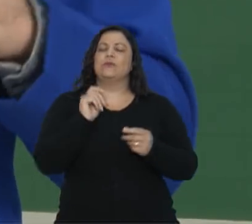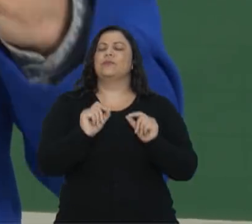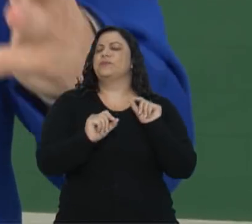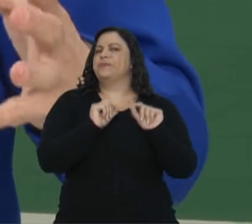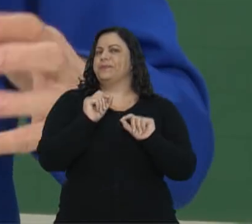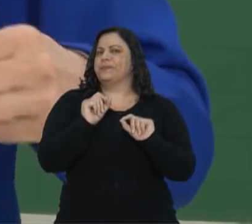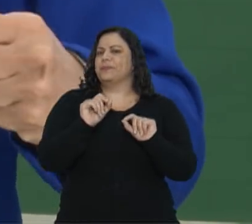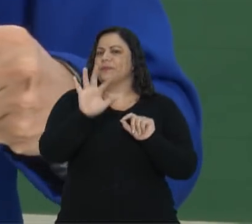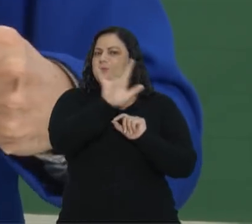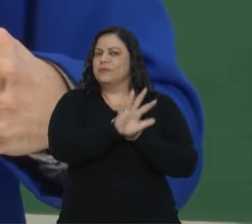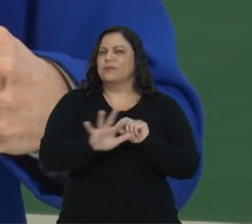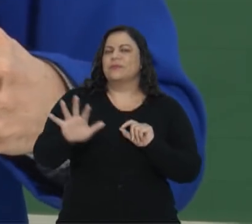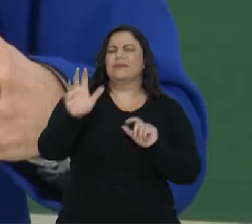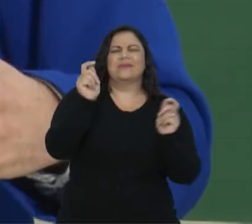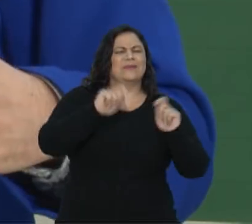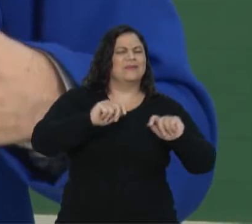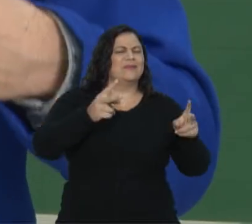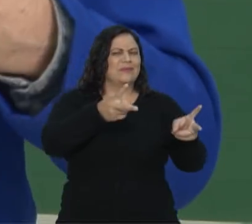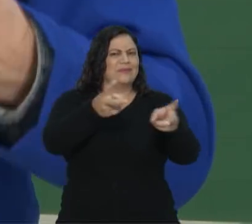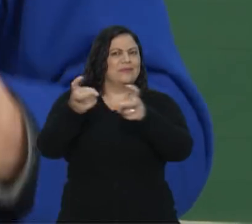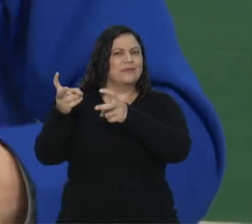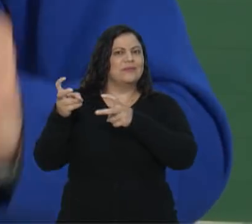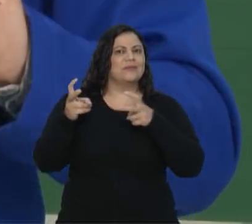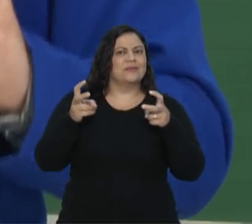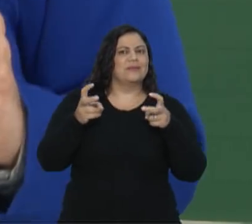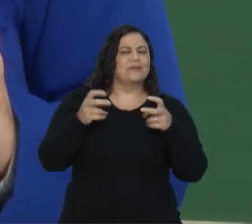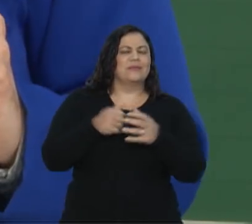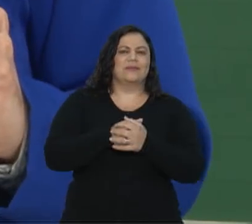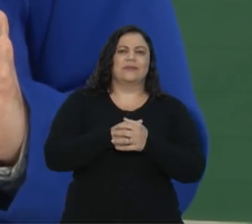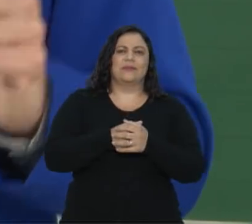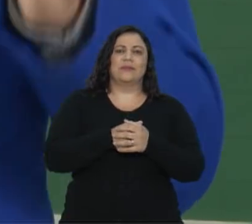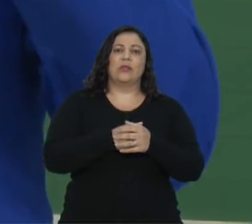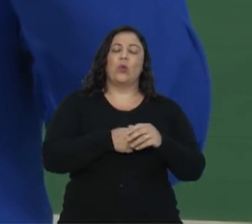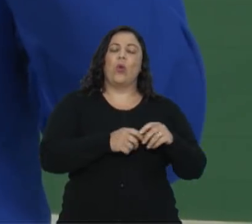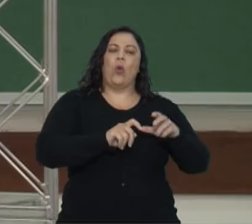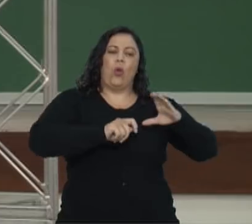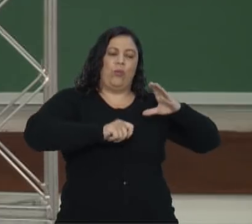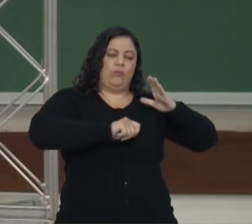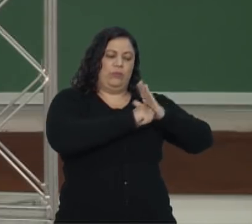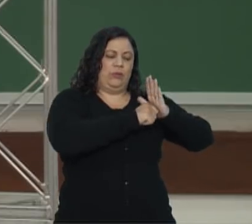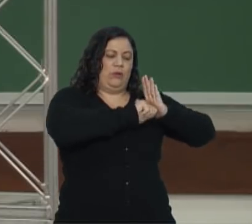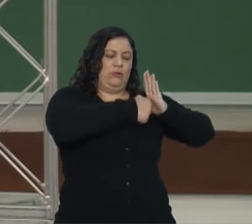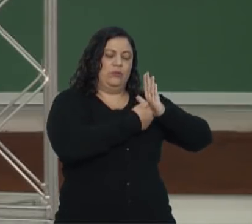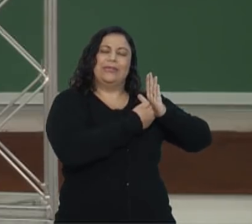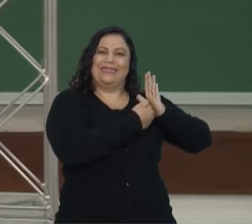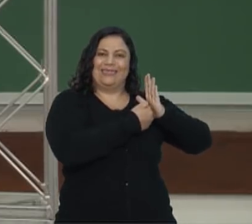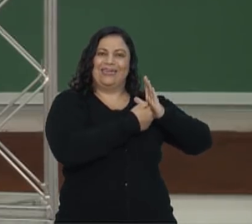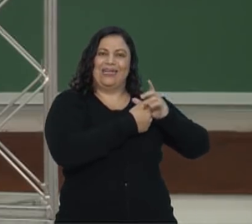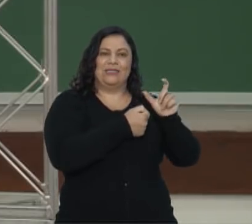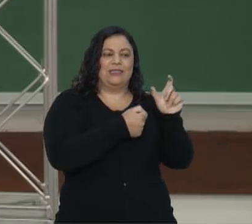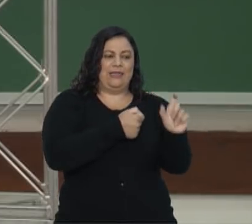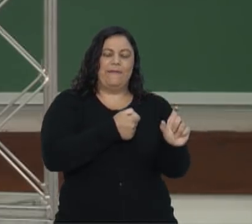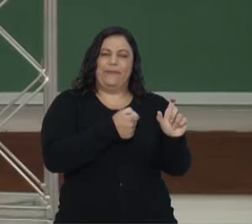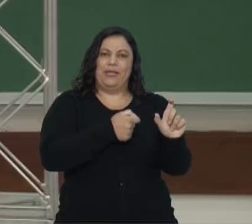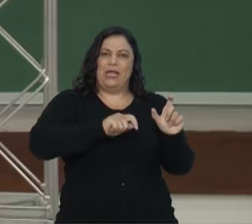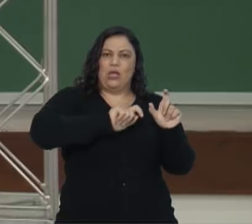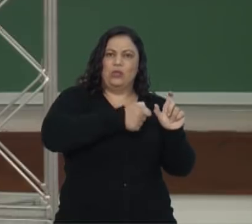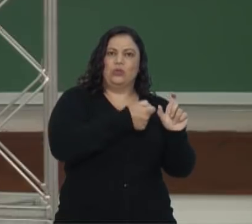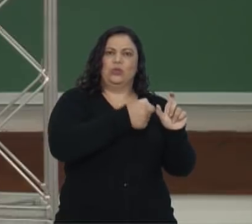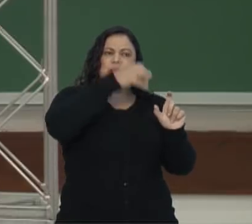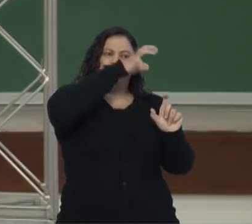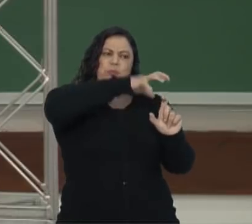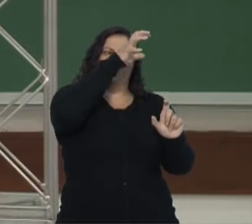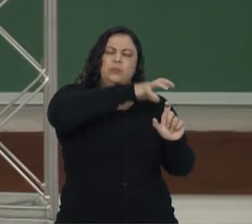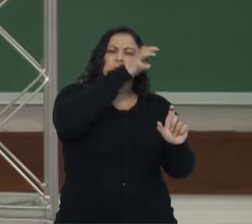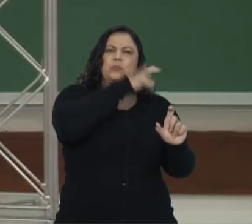ambiente. Vocês já perceberam, por exemplo, o cadeado que fica em contato com a